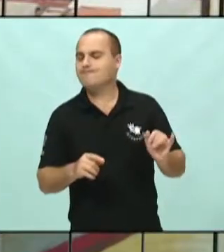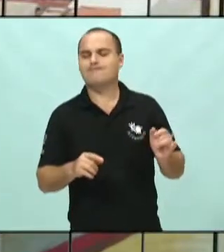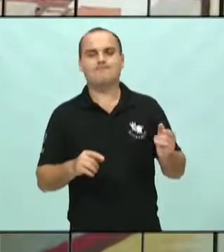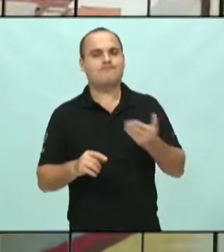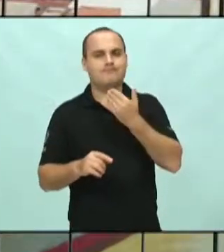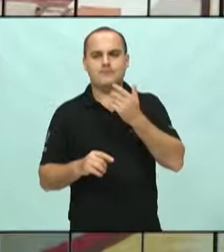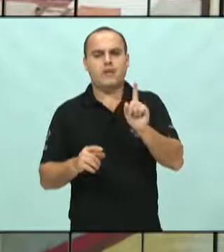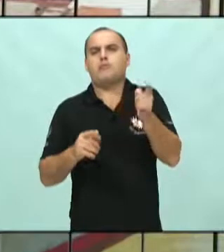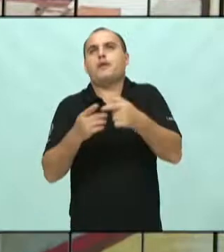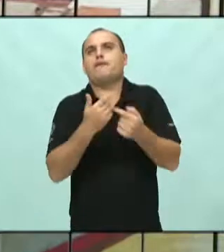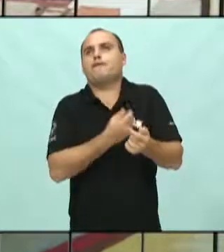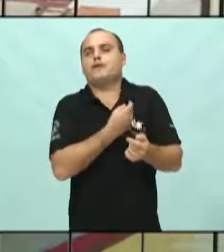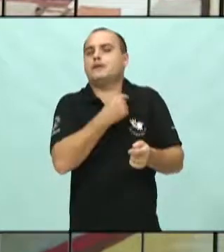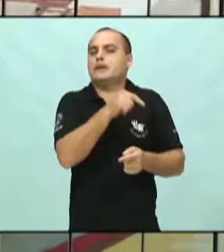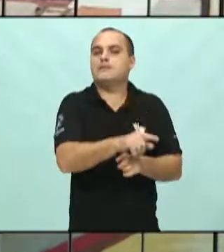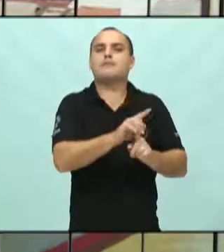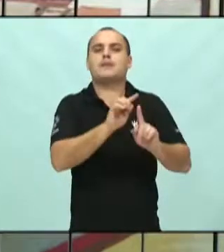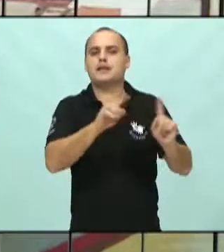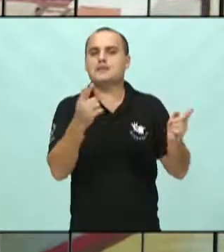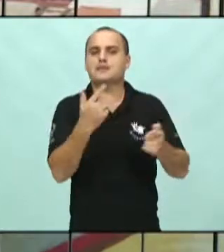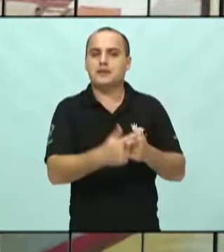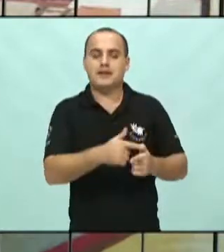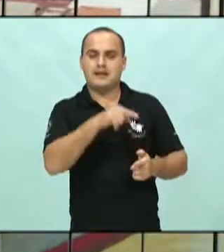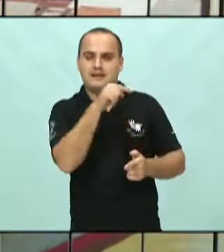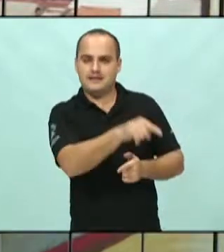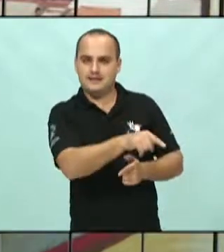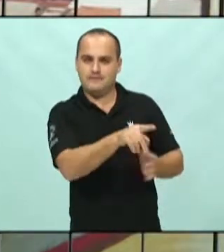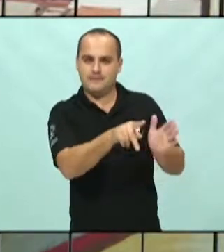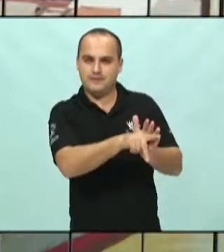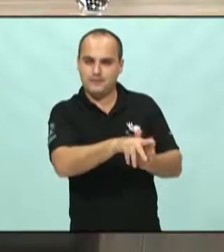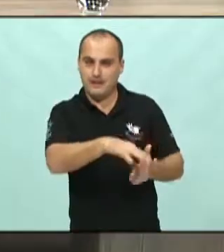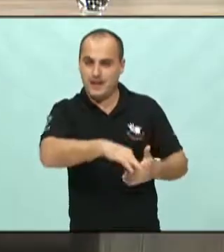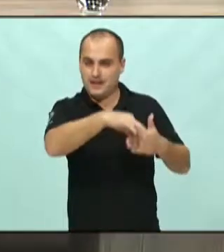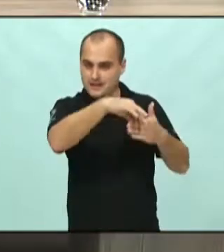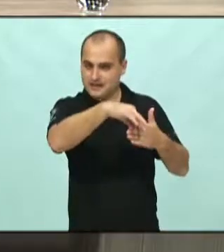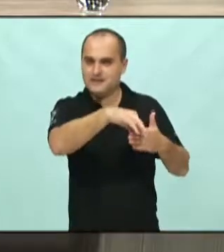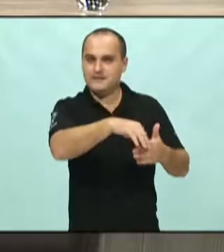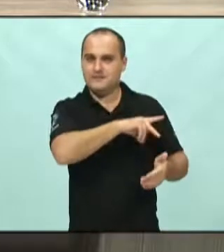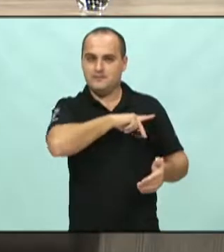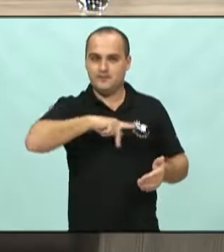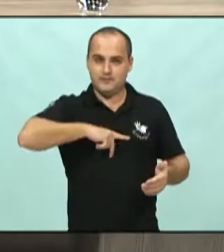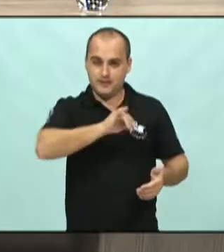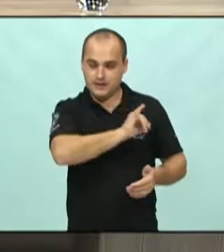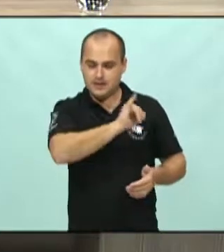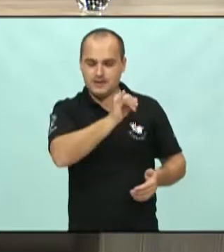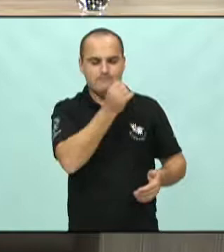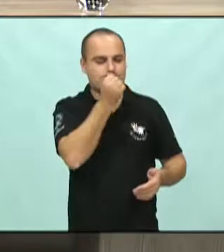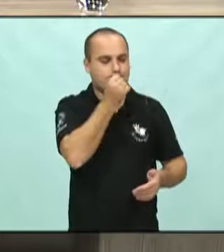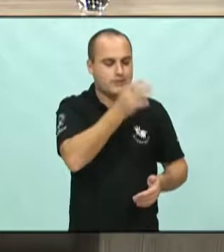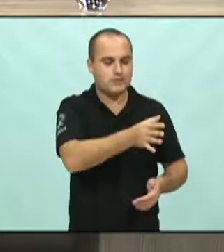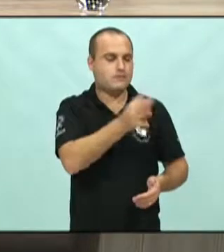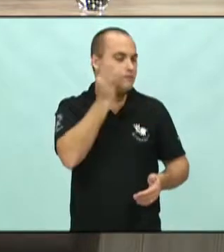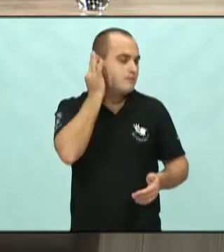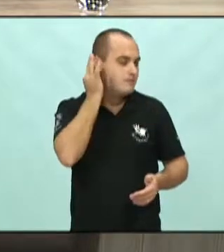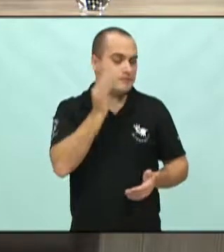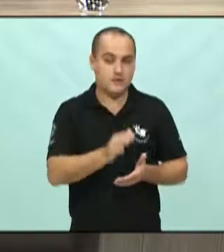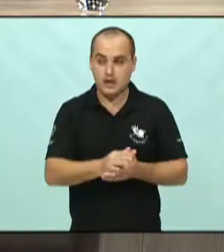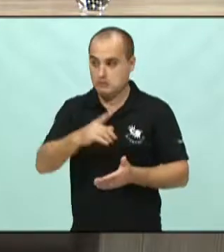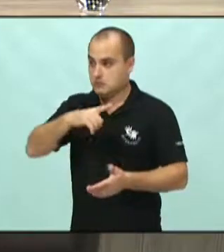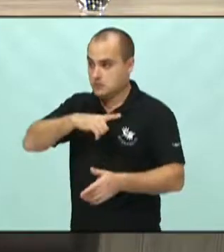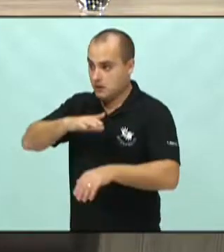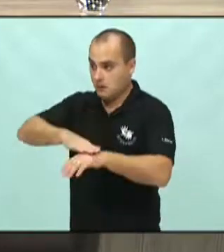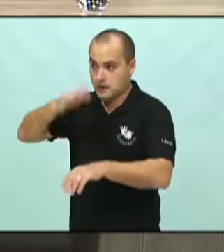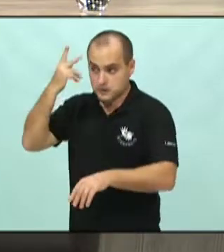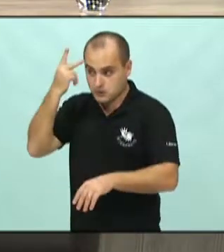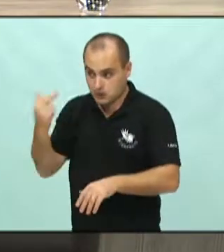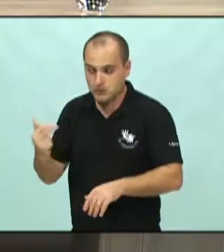porque a gente é daqui, mas é que realmente o Arquivo Público de Itajaí nota 10. Tem mais história para contar lá para quem quiser fazer o mergulho e trazer alguma coisa. Com